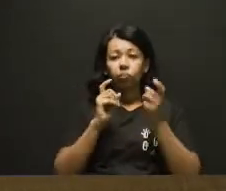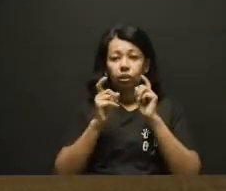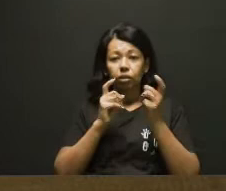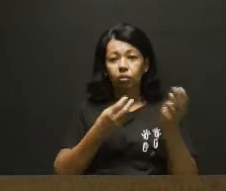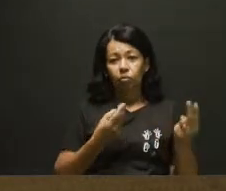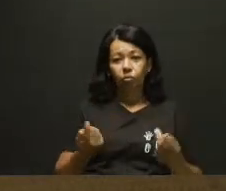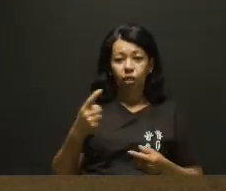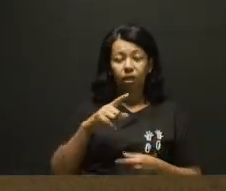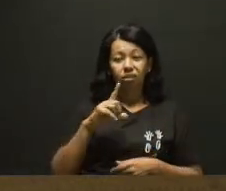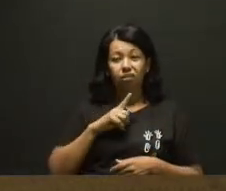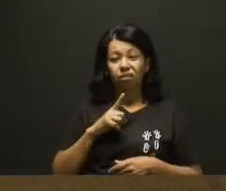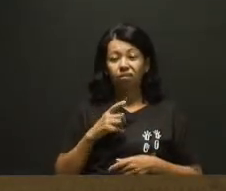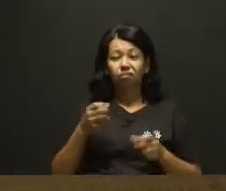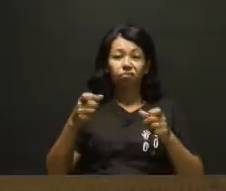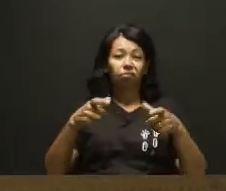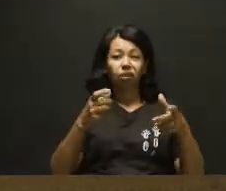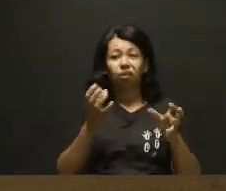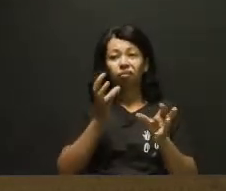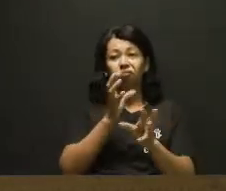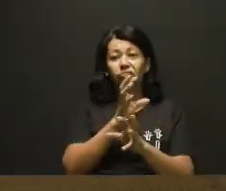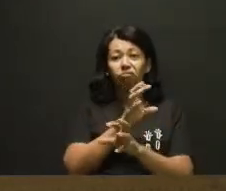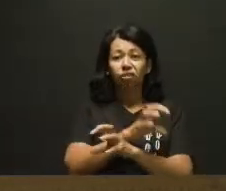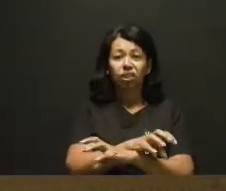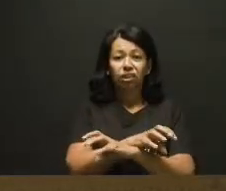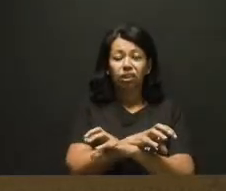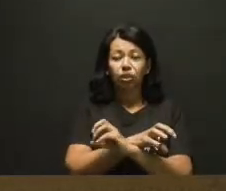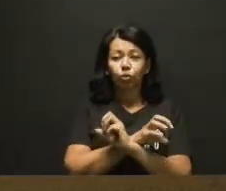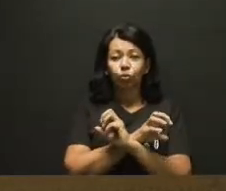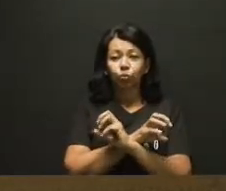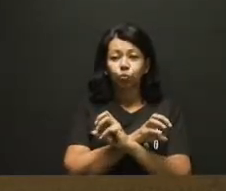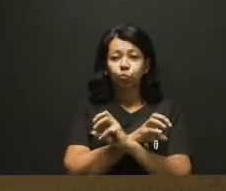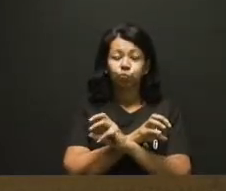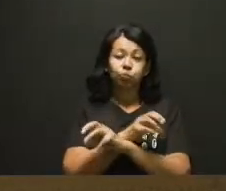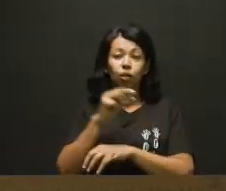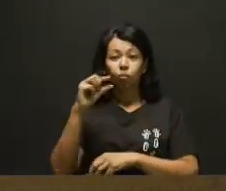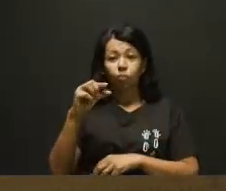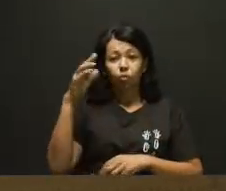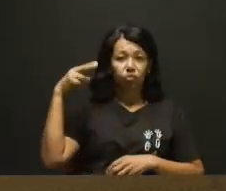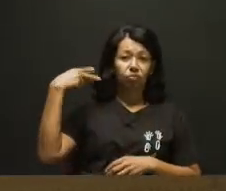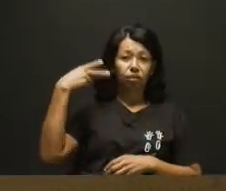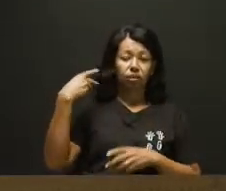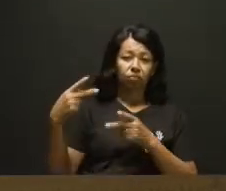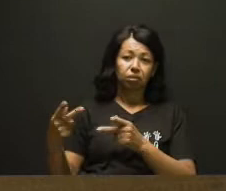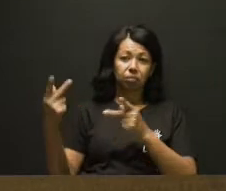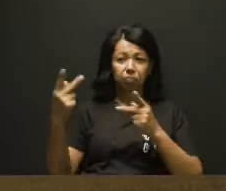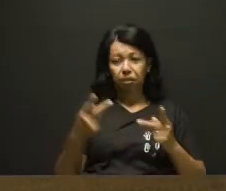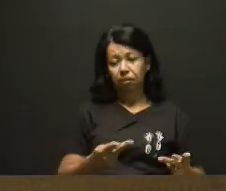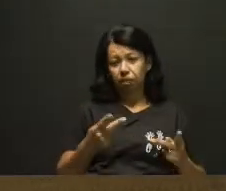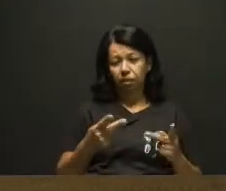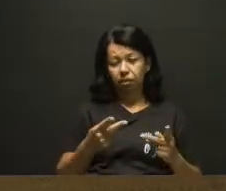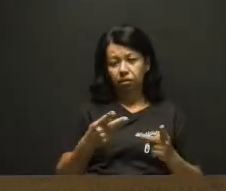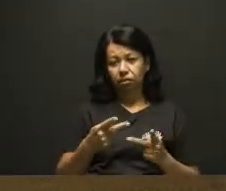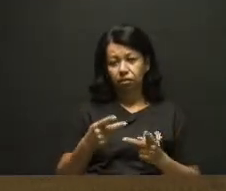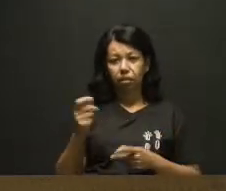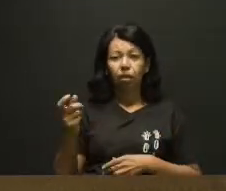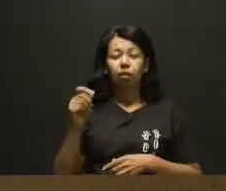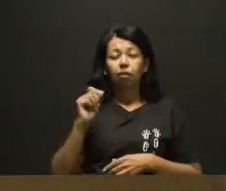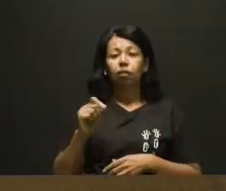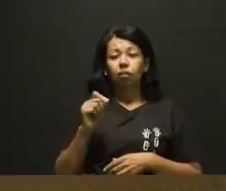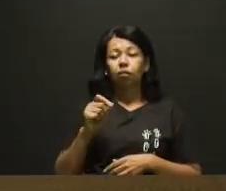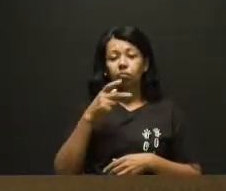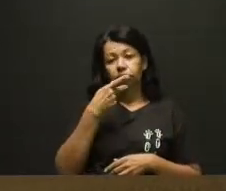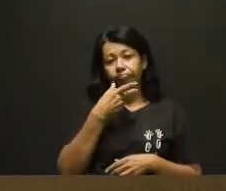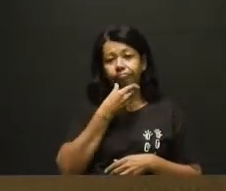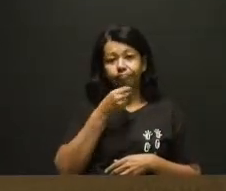tenhamos um plenário vazio com infelizmente poucos vereadores a e aí prefeito assim